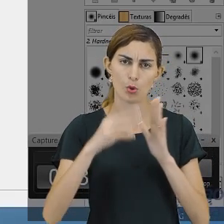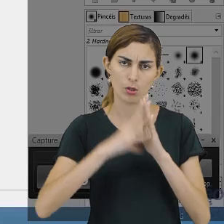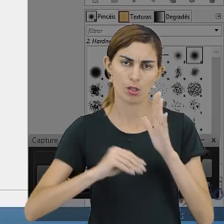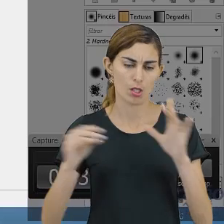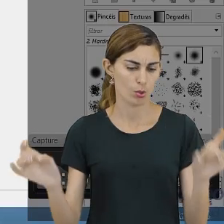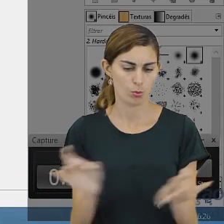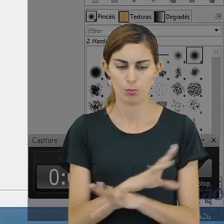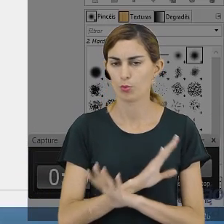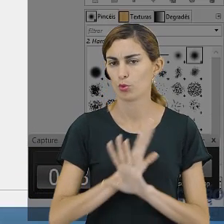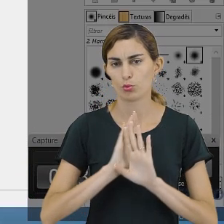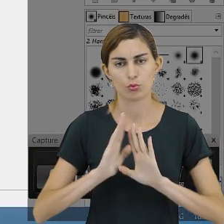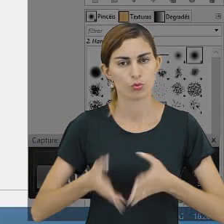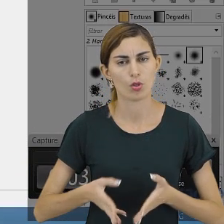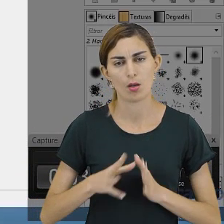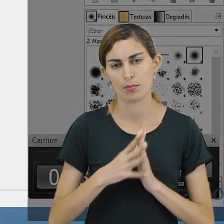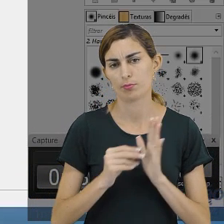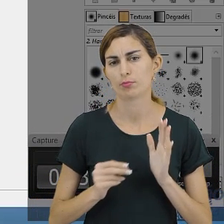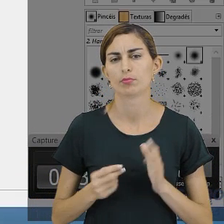já prontos,